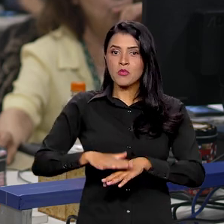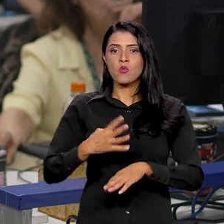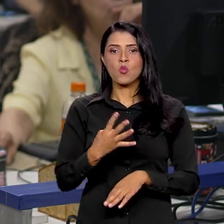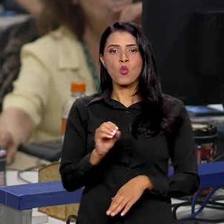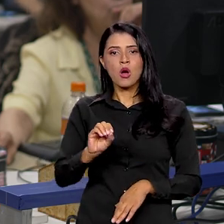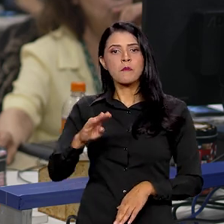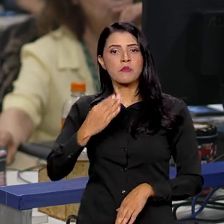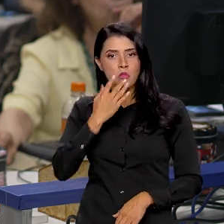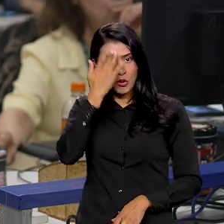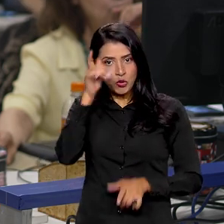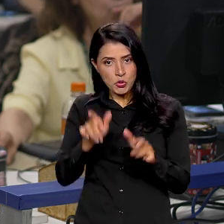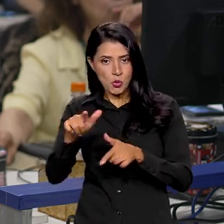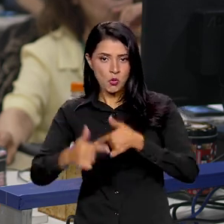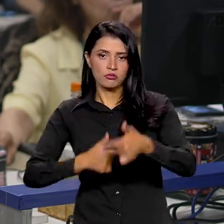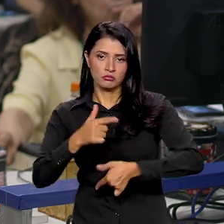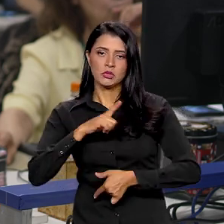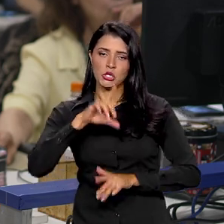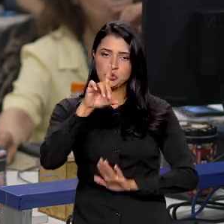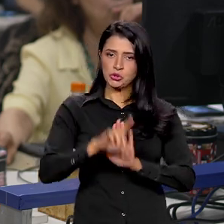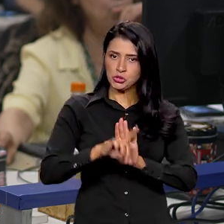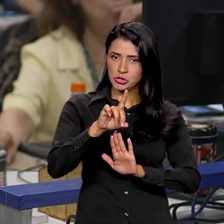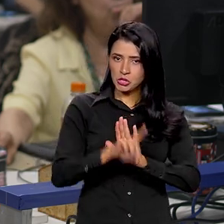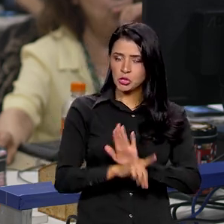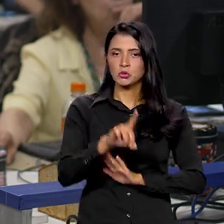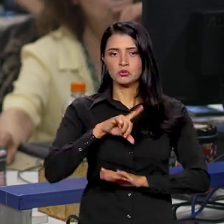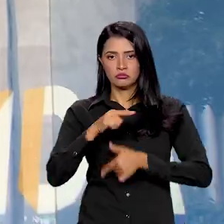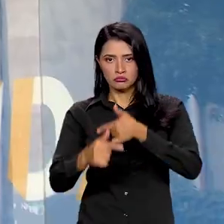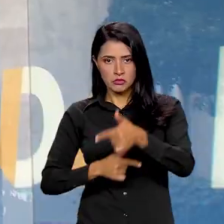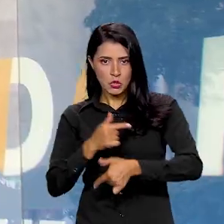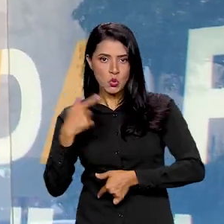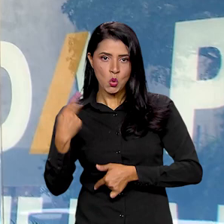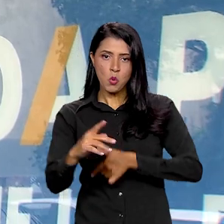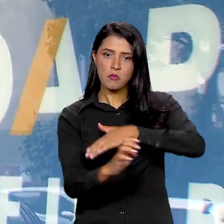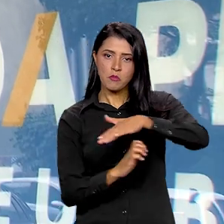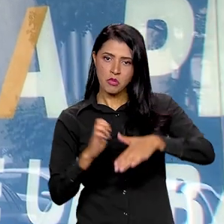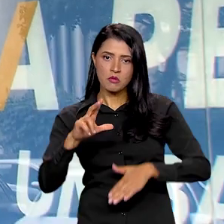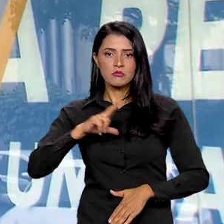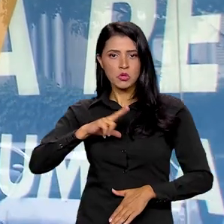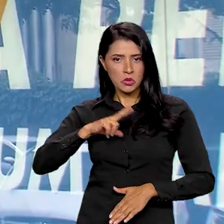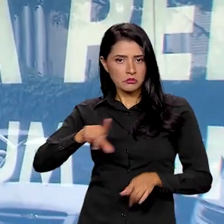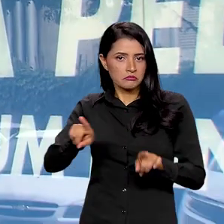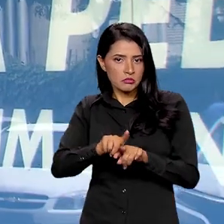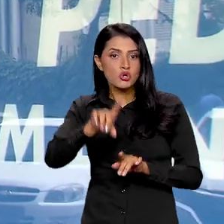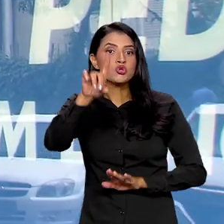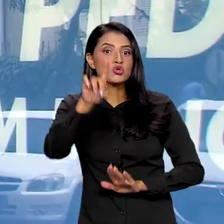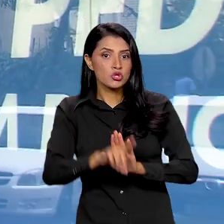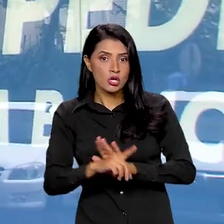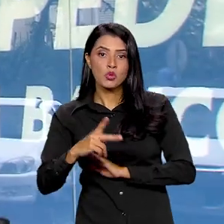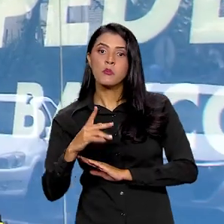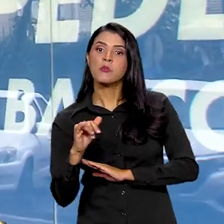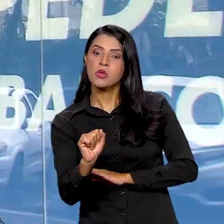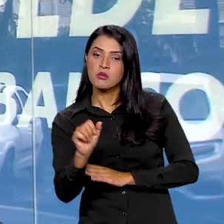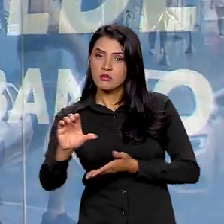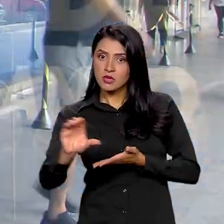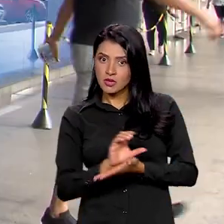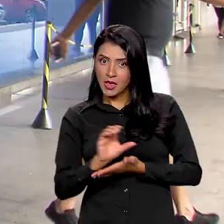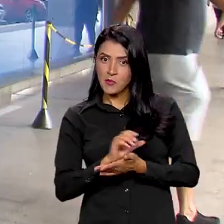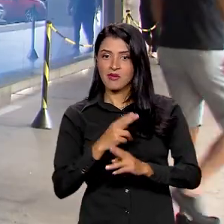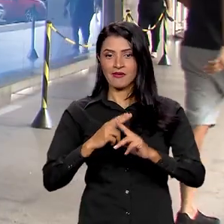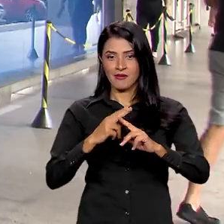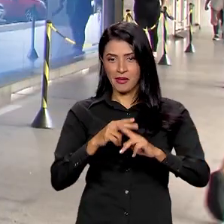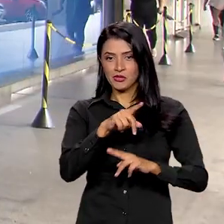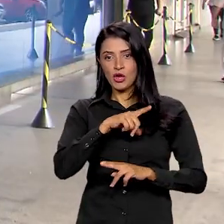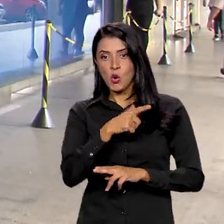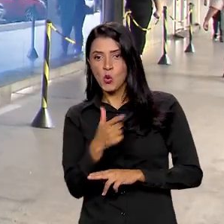Mais de 4 milhões de trabalhadores têm direito ao benefício. Os trabalhadores de empresas privadas com direito ao PIS